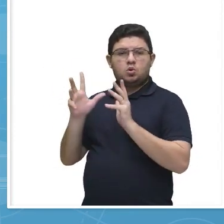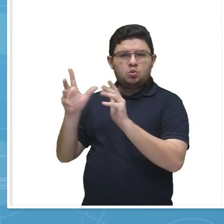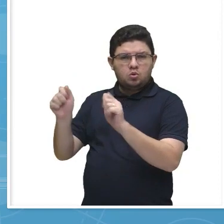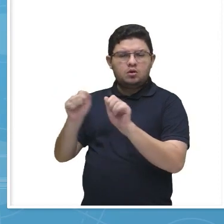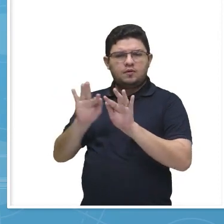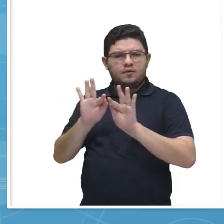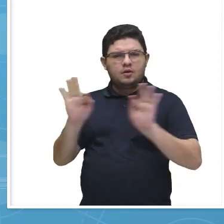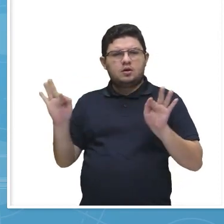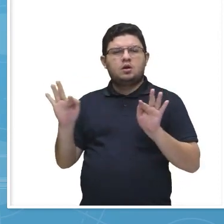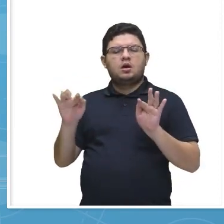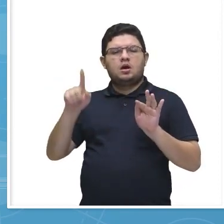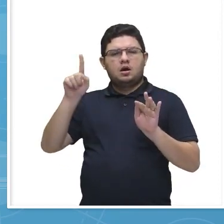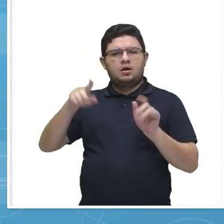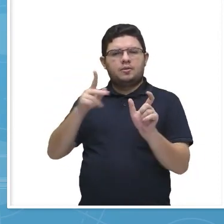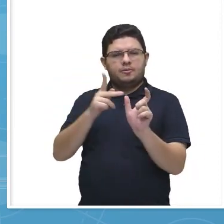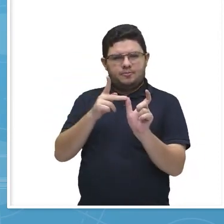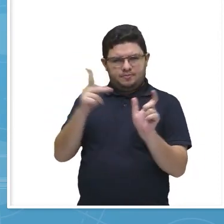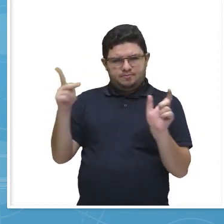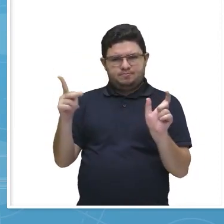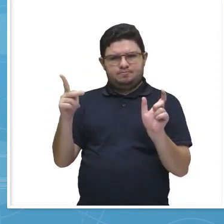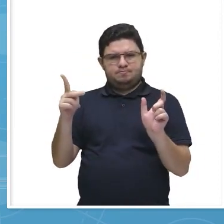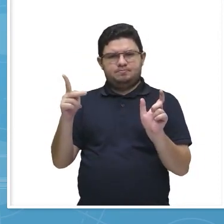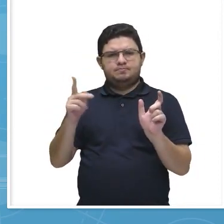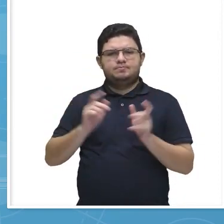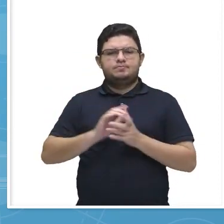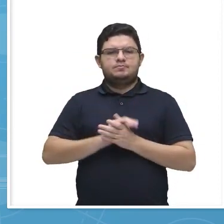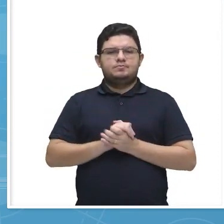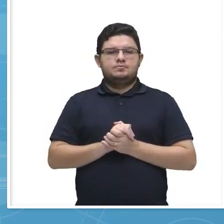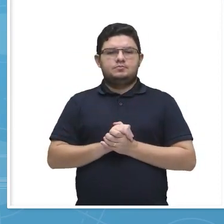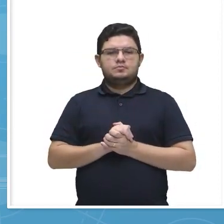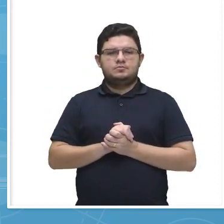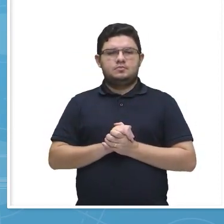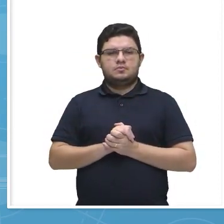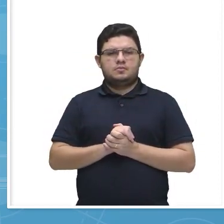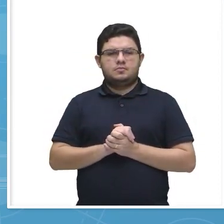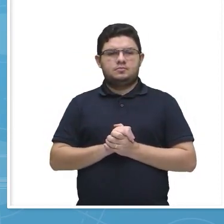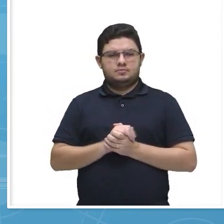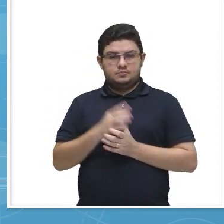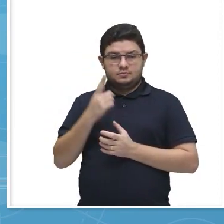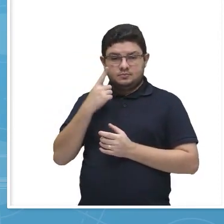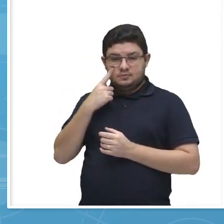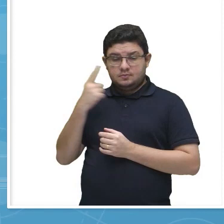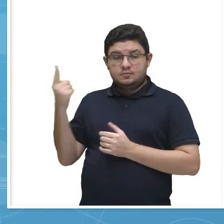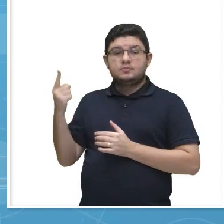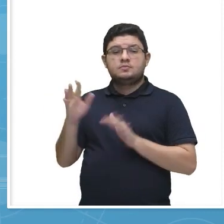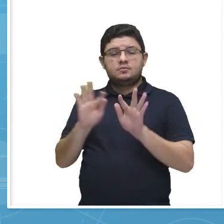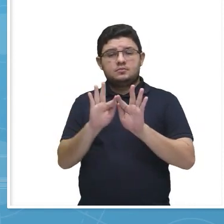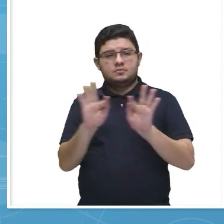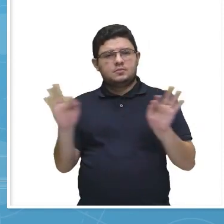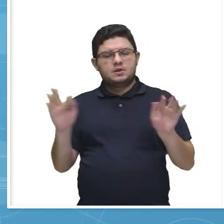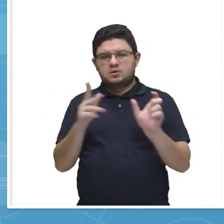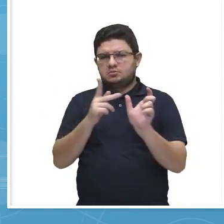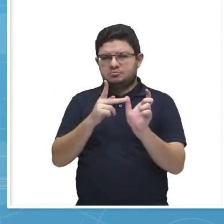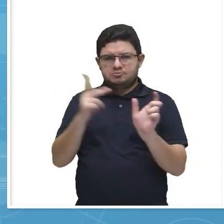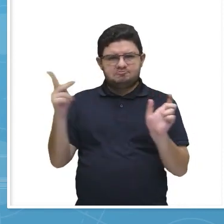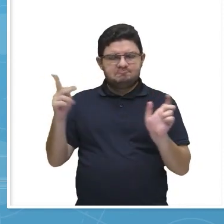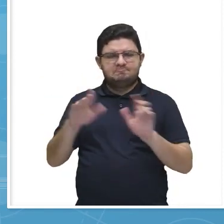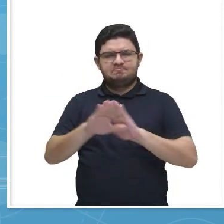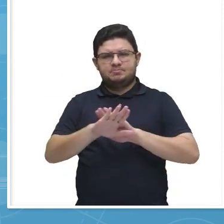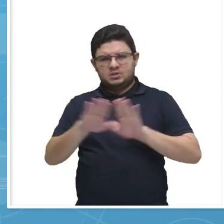oração aqui, gente, é um predicado. O termo que aparece aqui é apenas o